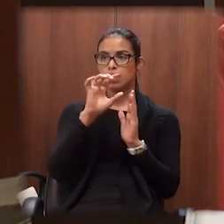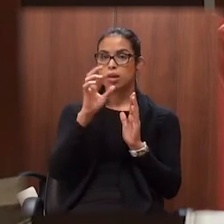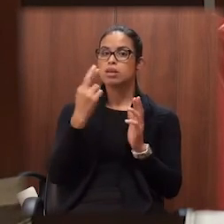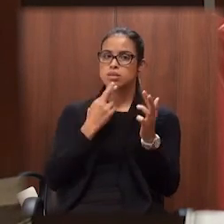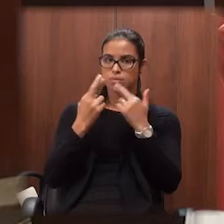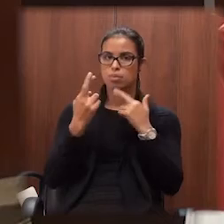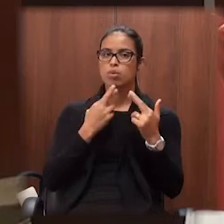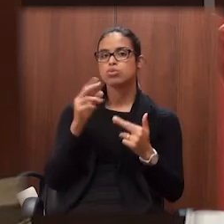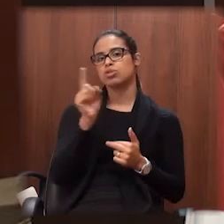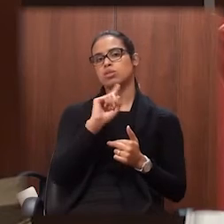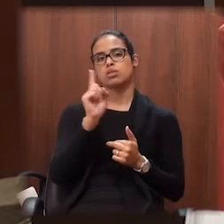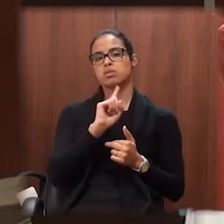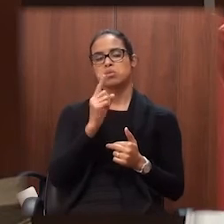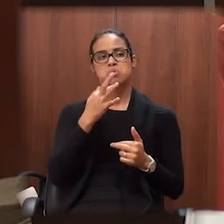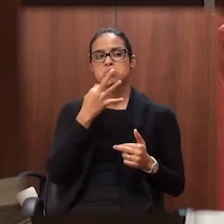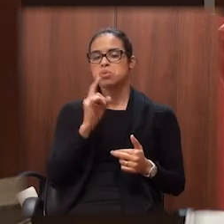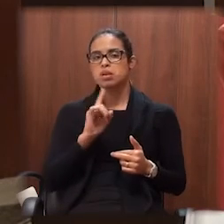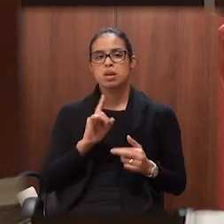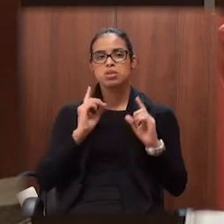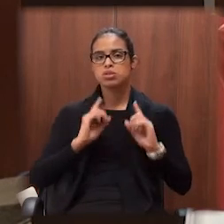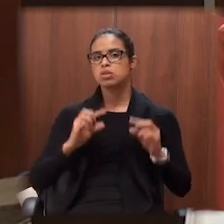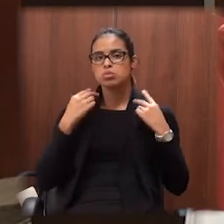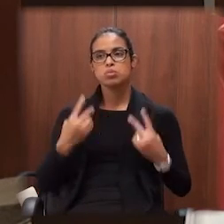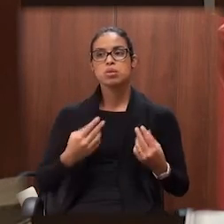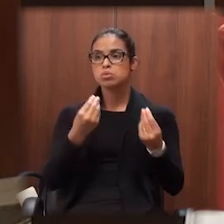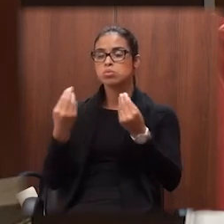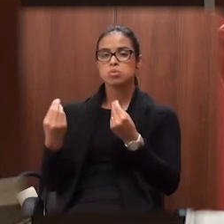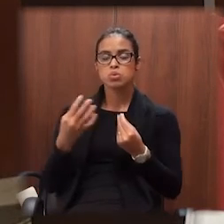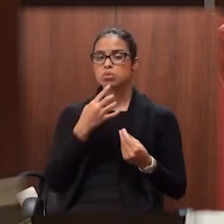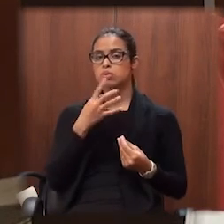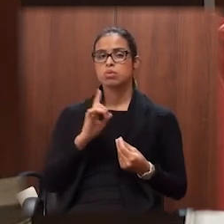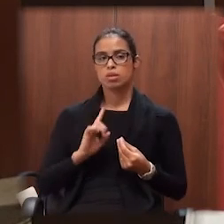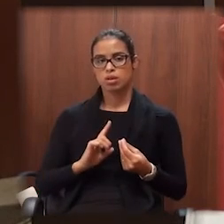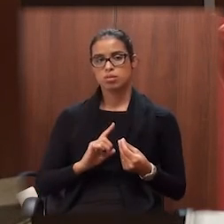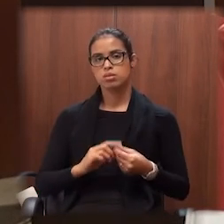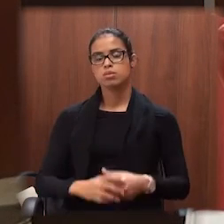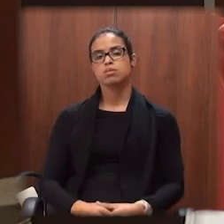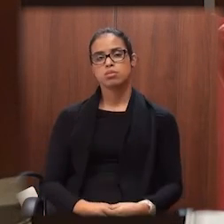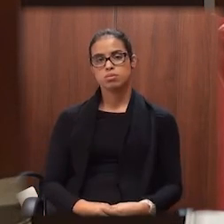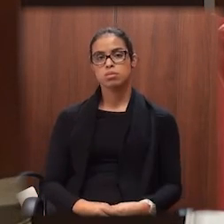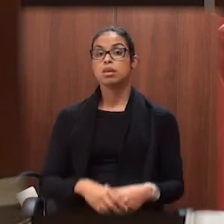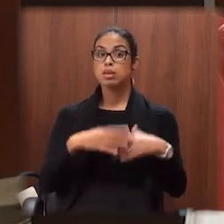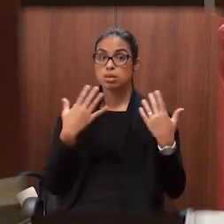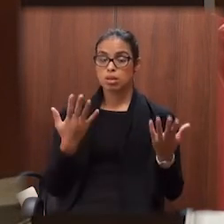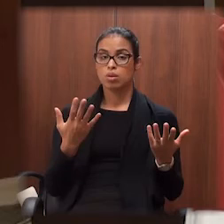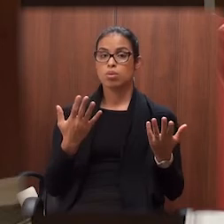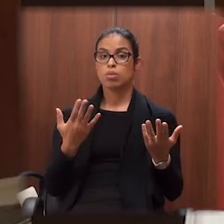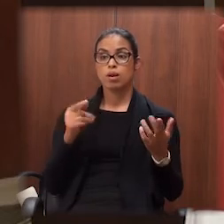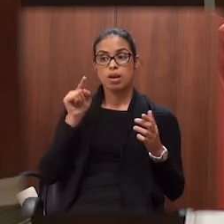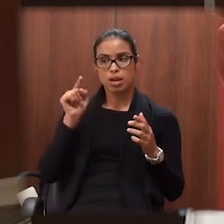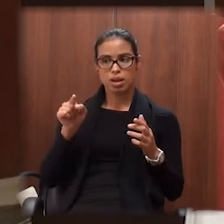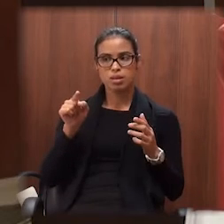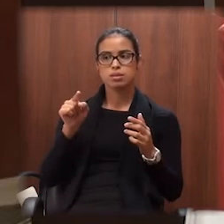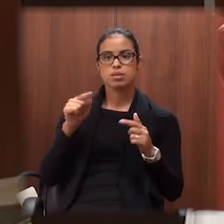responde não ter noção de direitos humanos. Então, esse é o nosso ponto